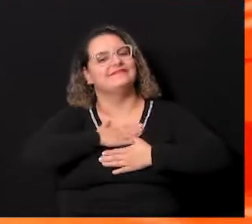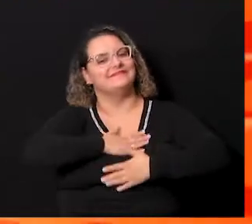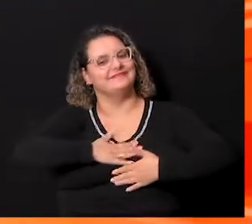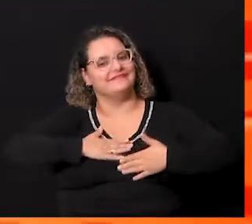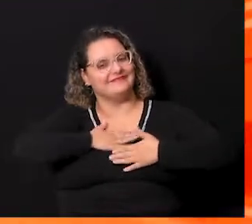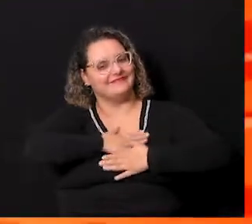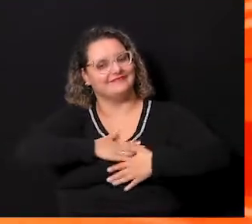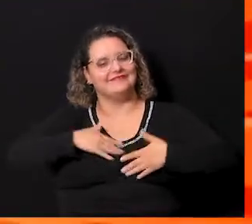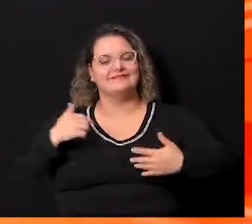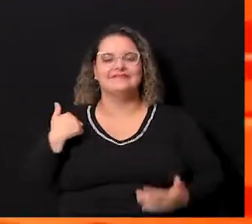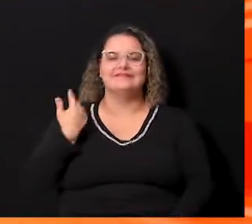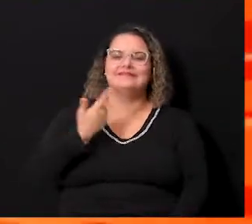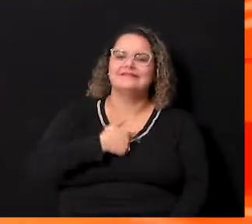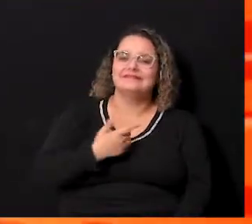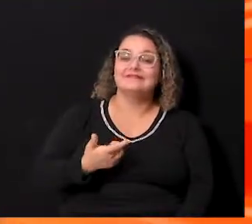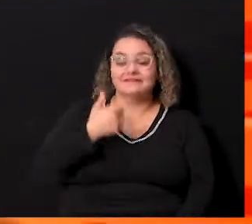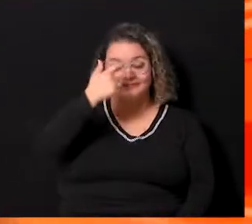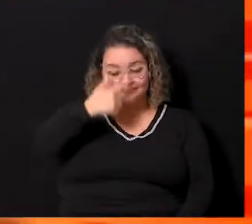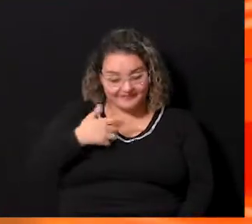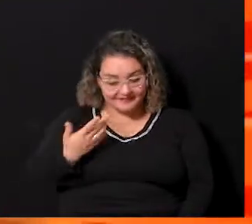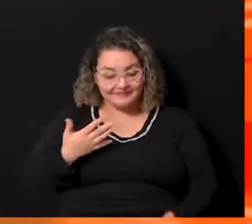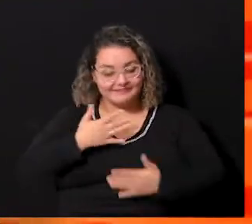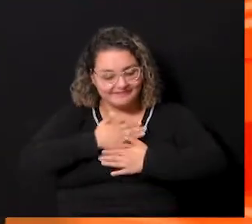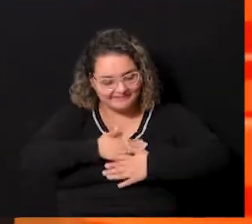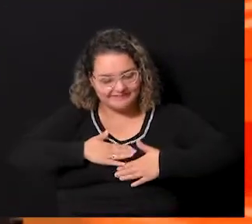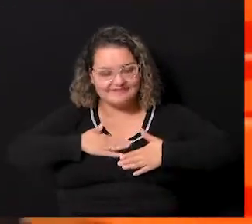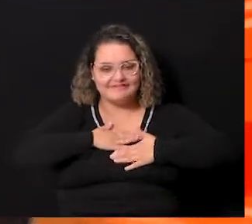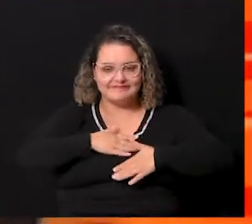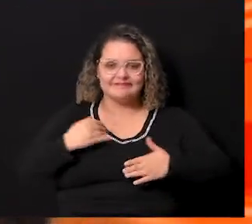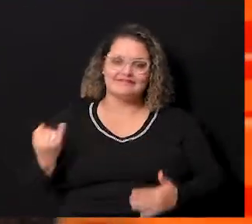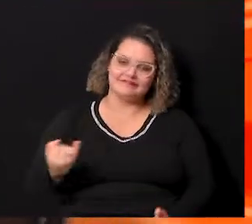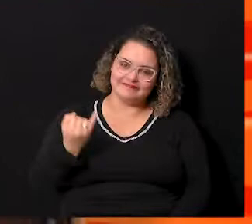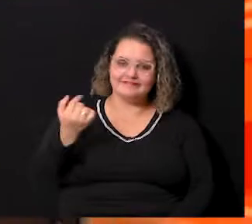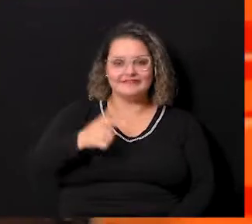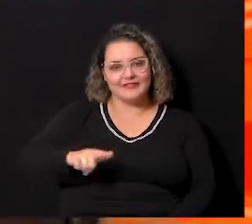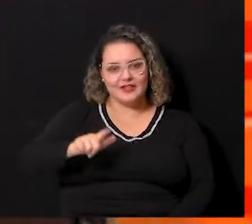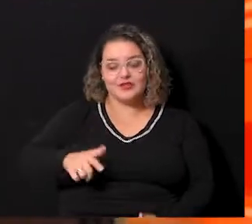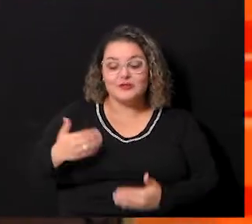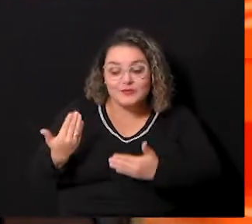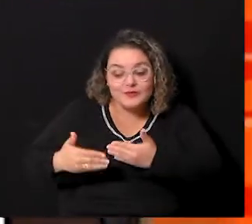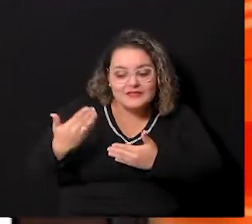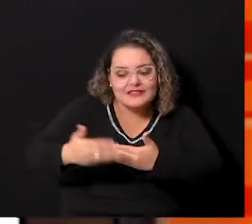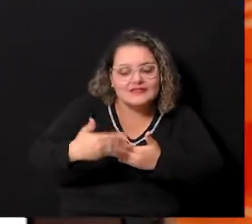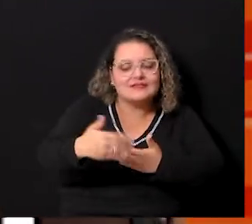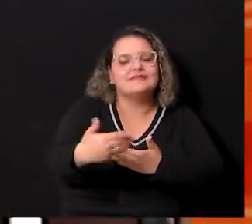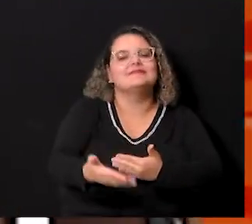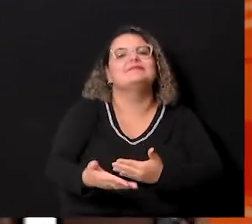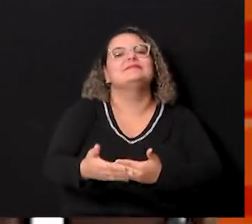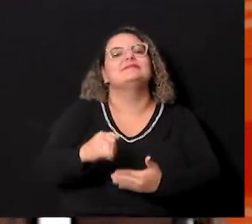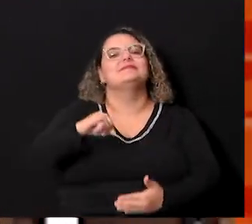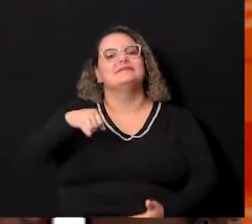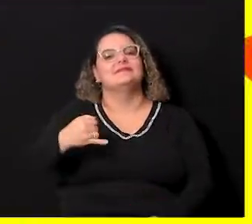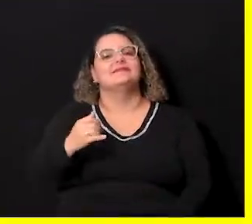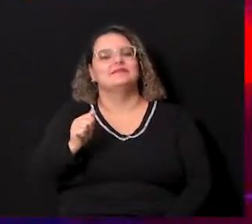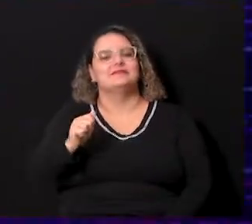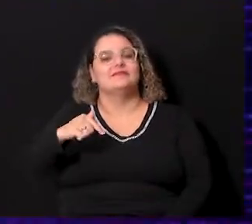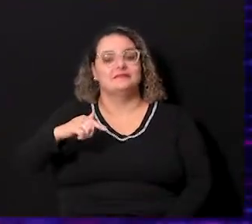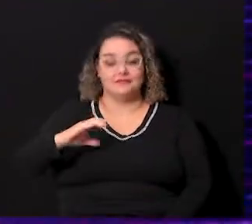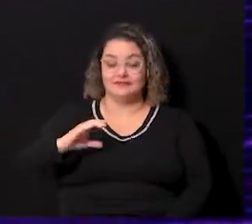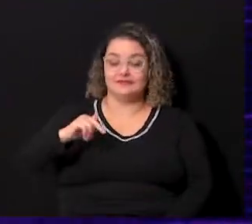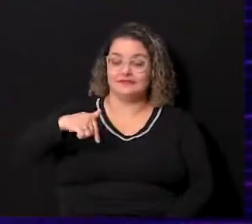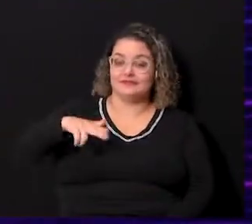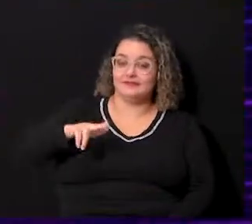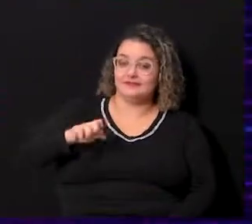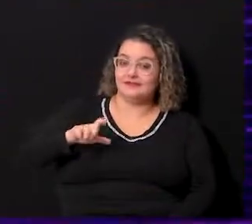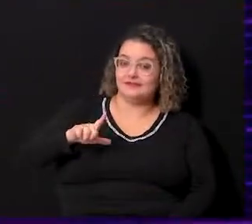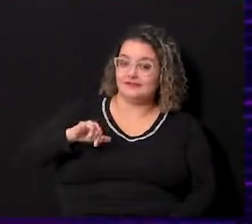satisfação para a gente, muita satisfação para mim, e isso foi muito importante, é lógico. É sempre um passo a mais para Jaqueline e para o